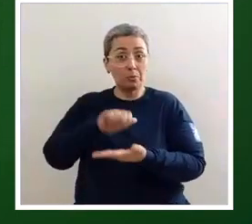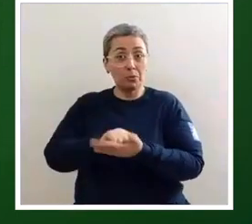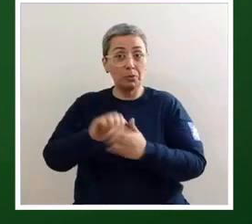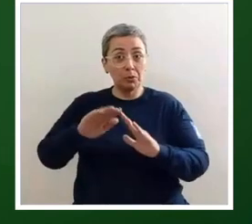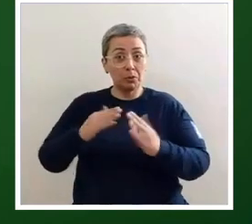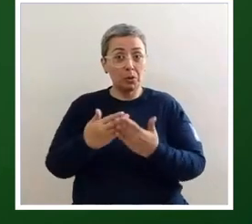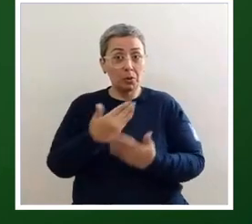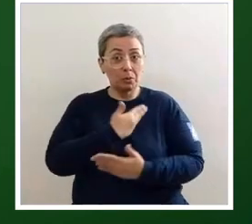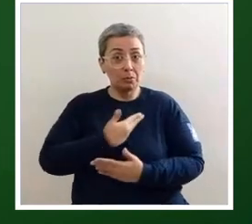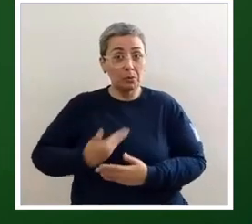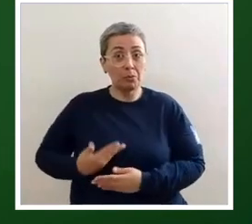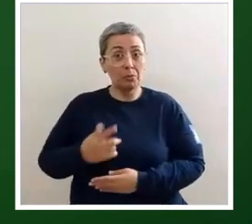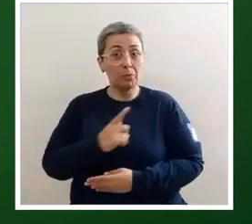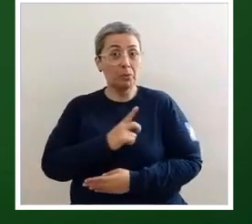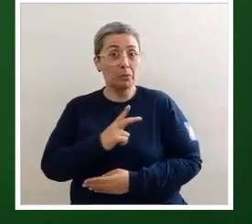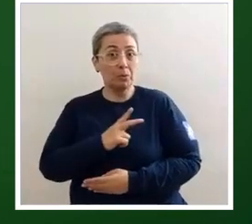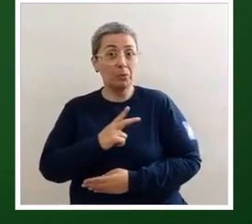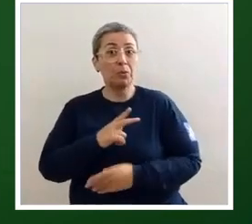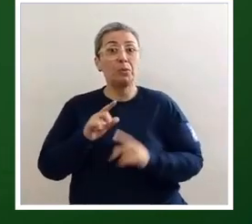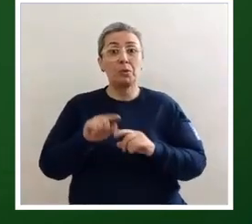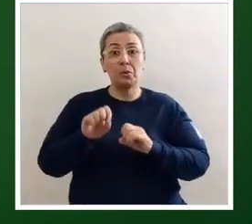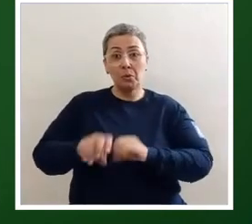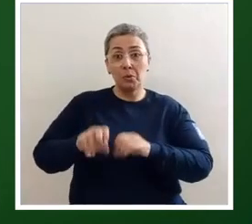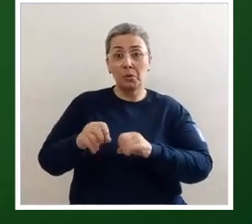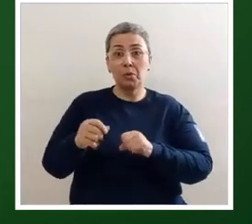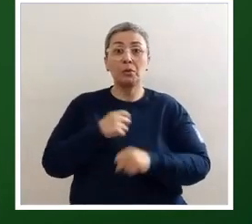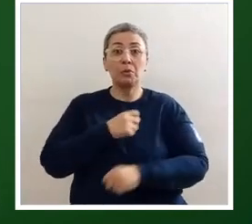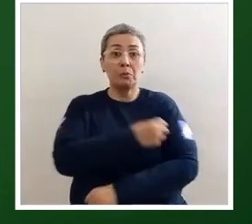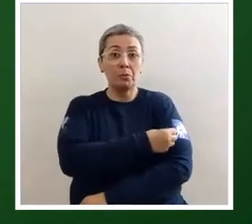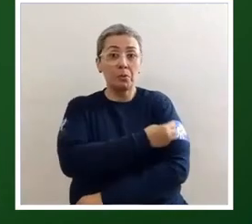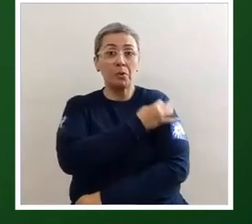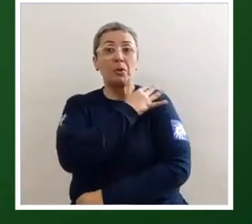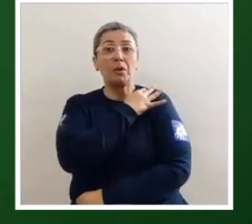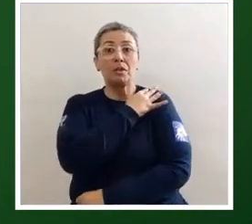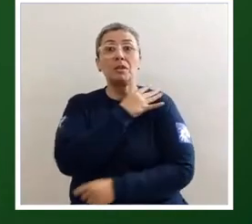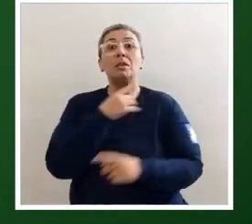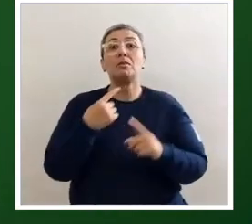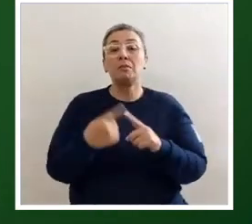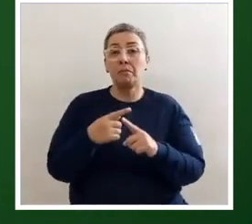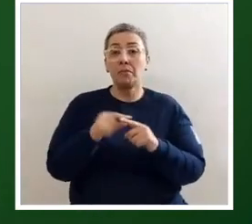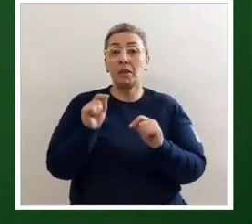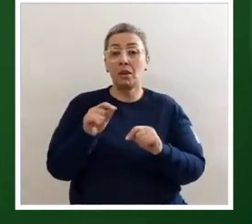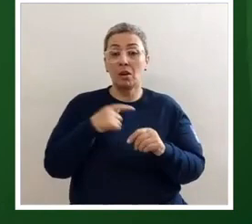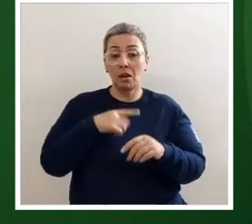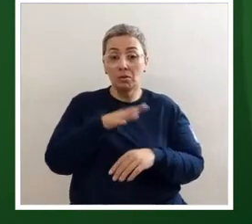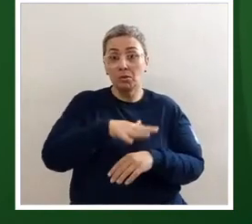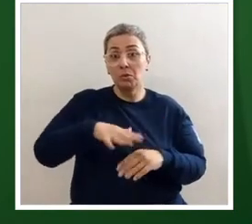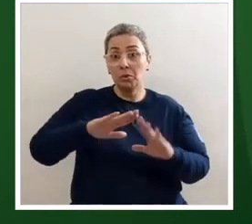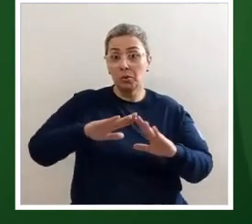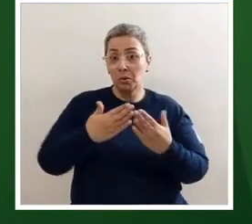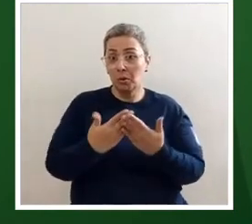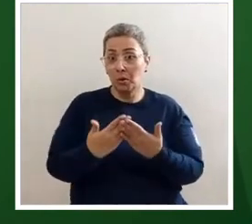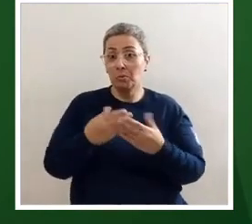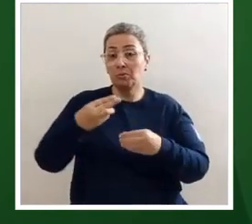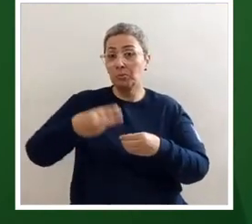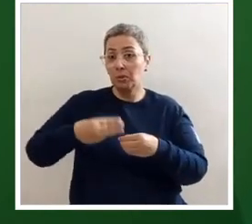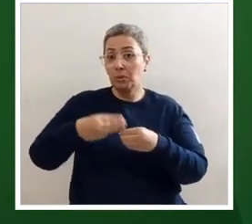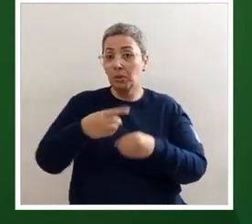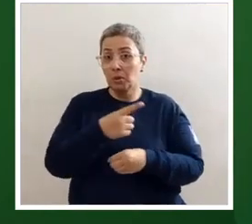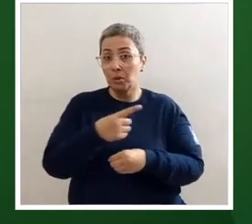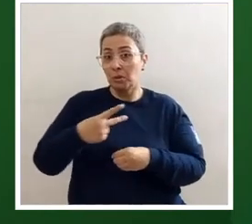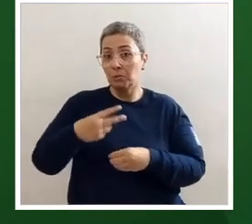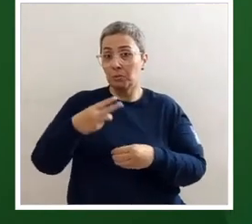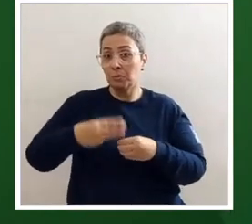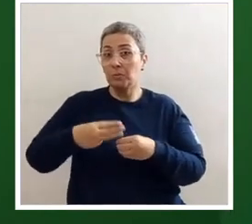em escolas públicas e privadas de Educação Básica sendo que nas municipais desses 12 municípios